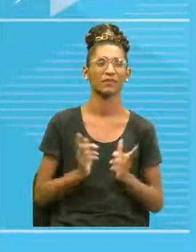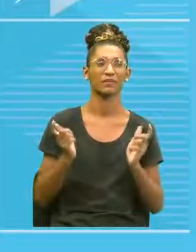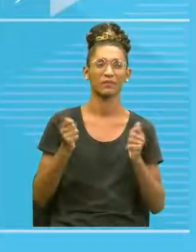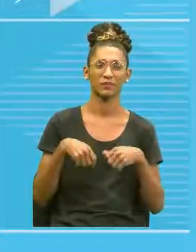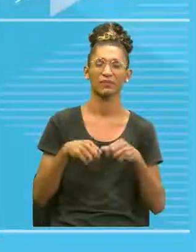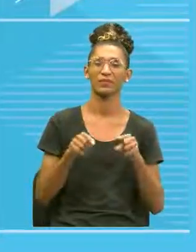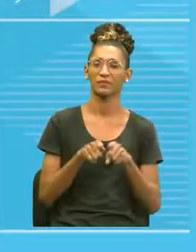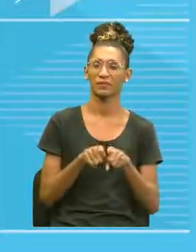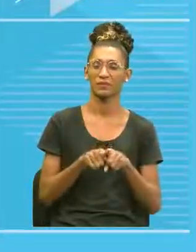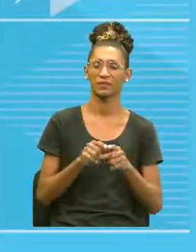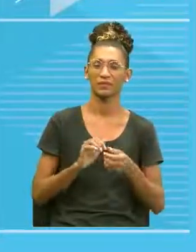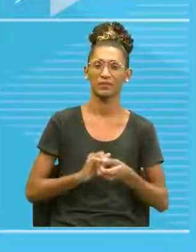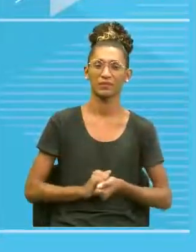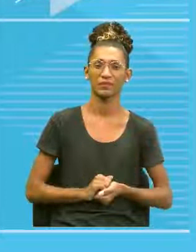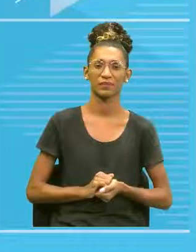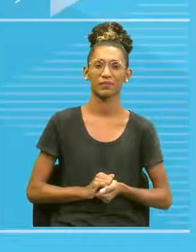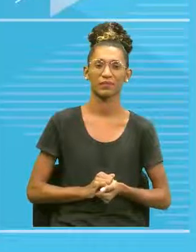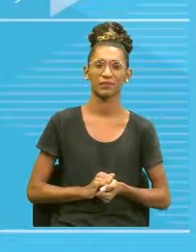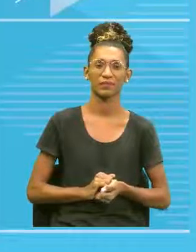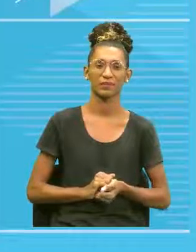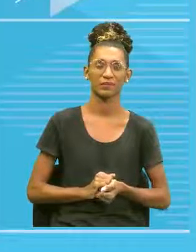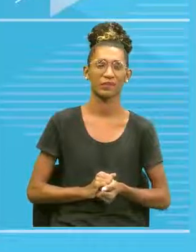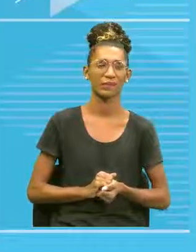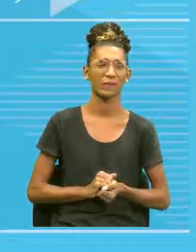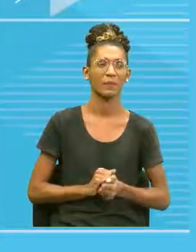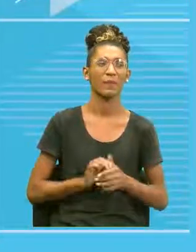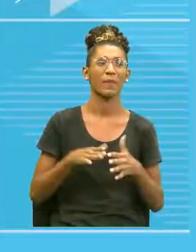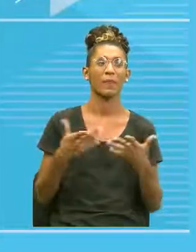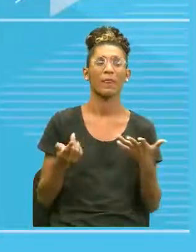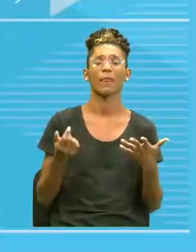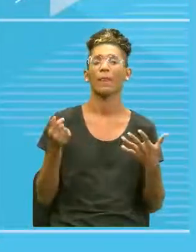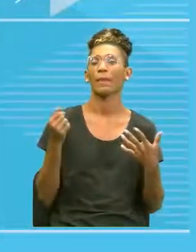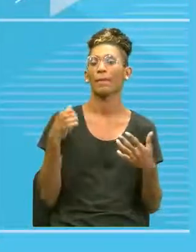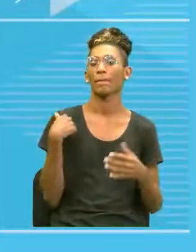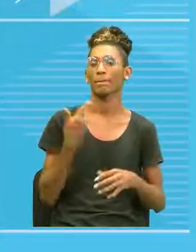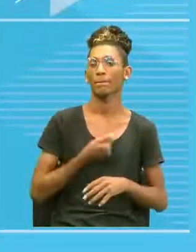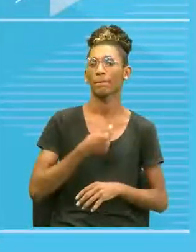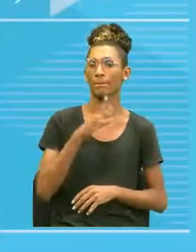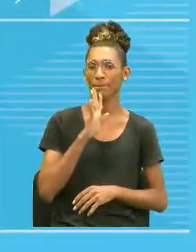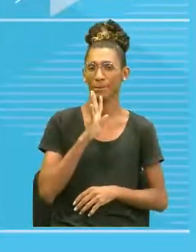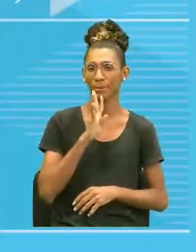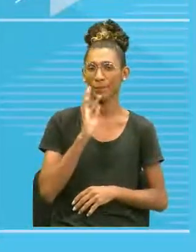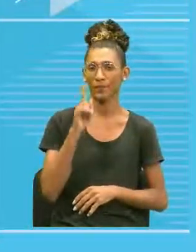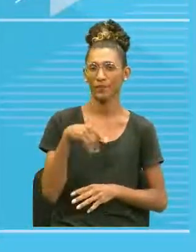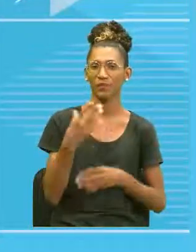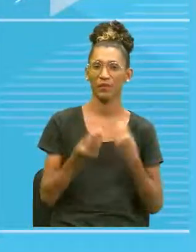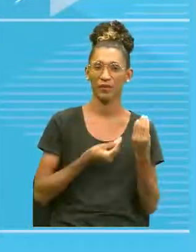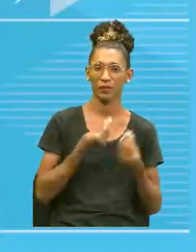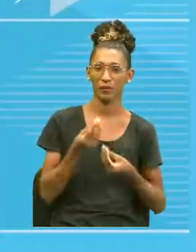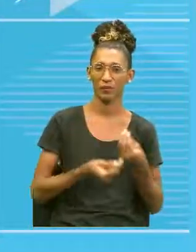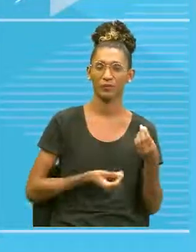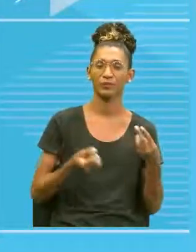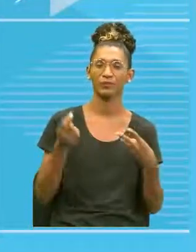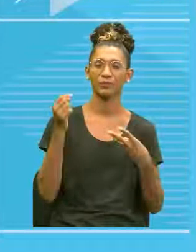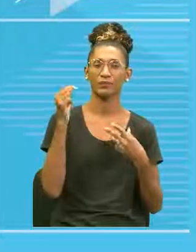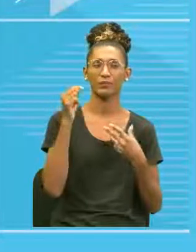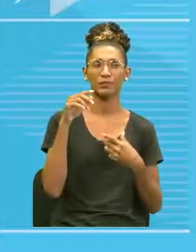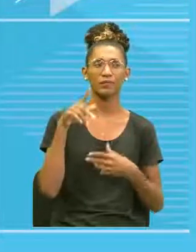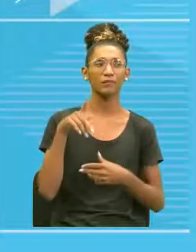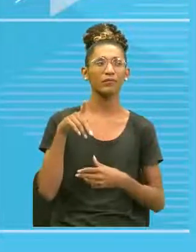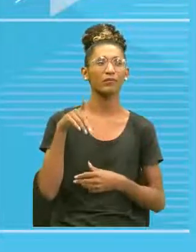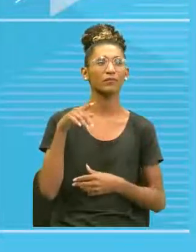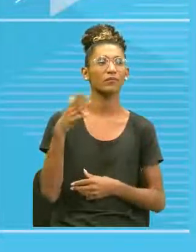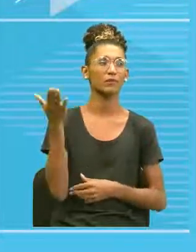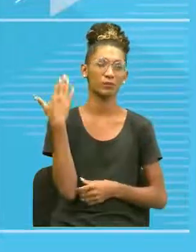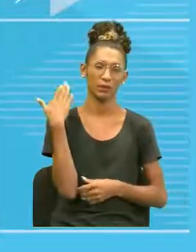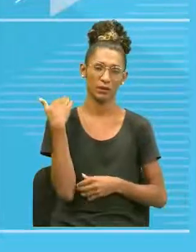também né bom então é isso que a gente vai conhecer é a forma de pretérito serve para falar